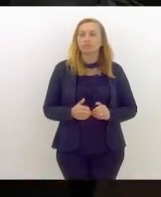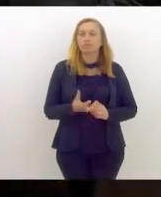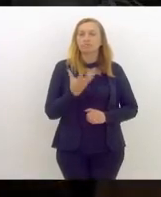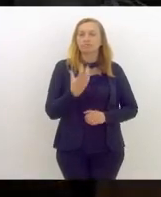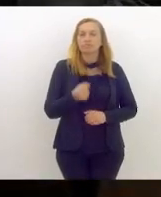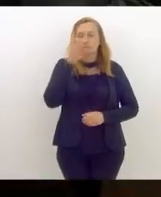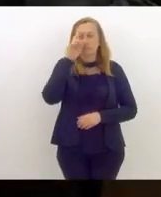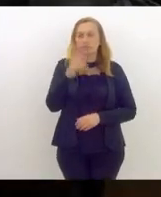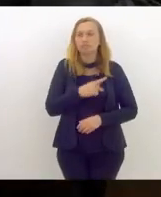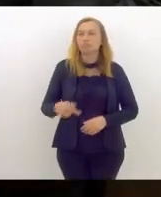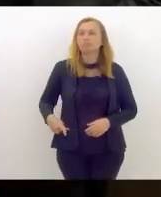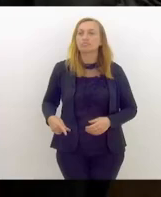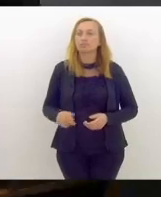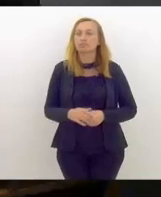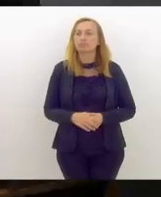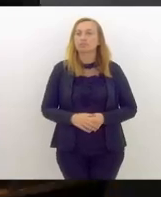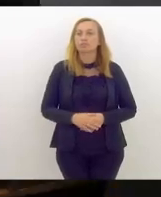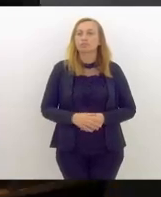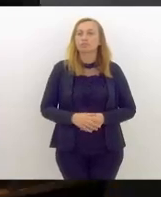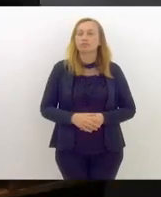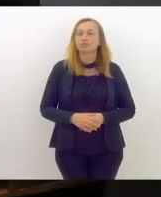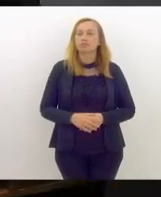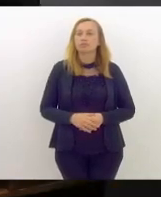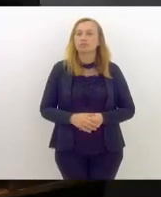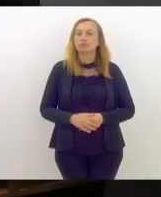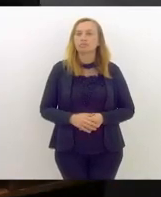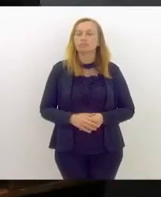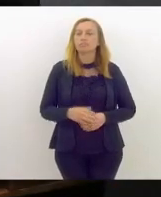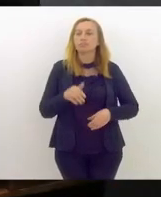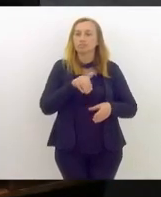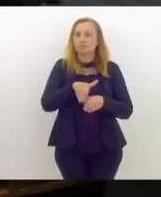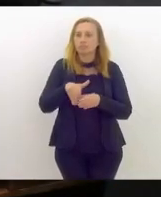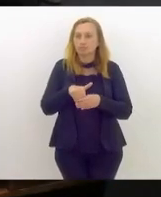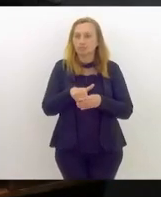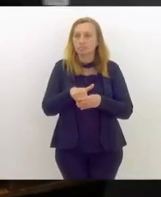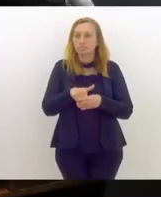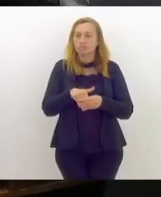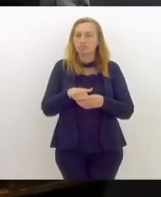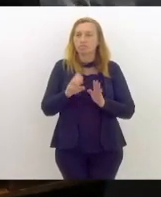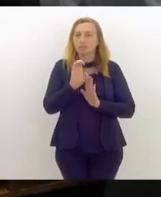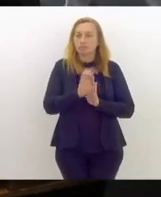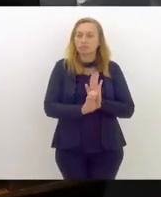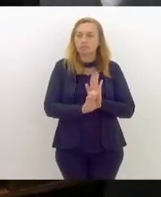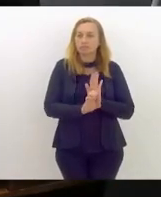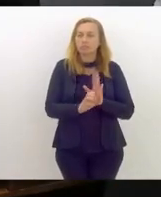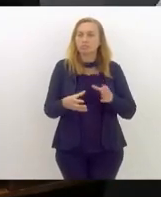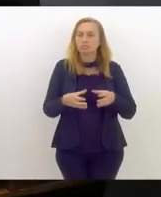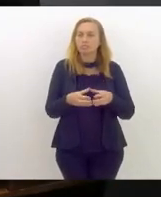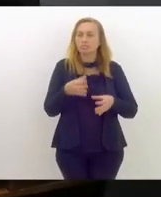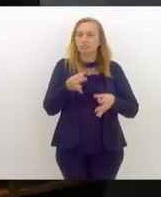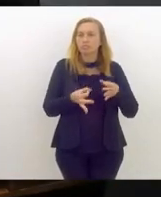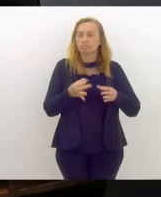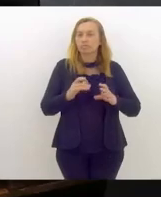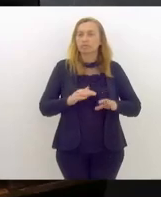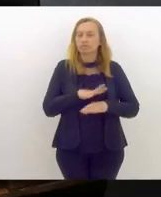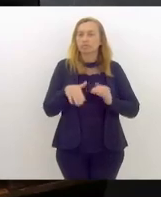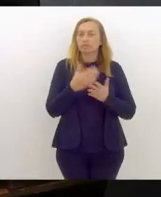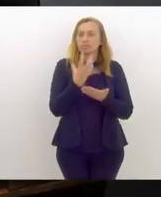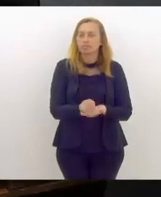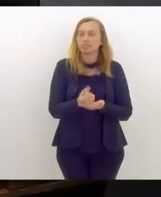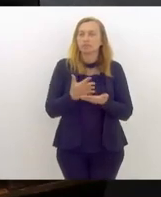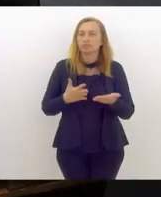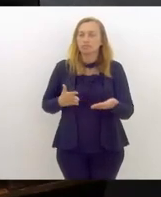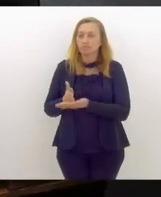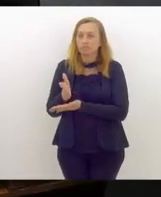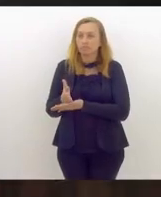Favorável, presidente. Com os pareceres emitidos em votação as emendas da Comissão de Constituição e Justiça. Senhores que aprovam, permaneçam como estão